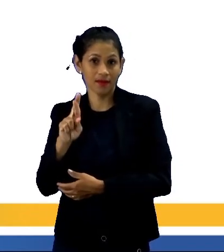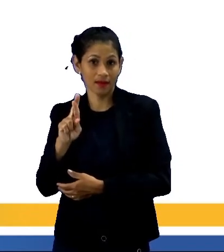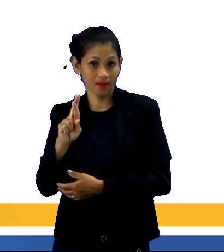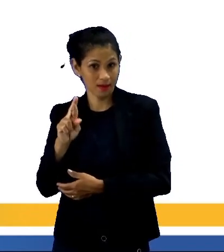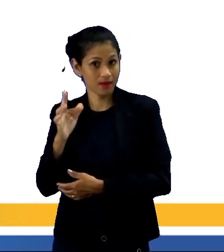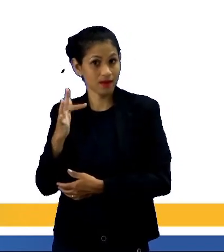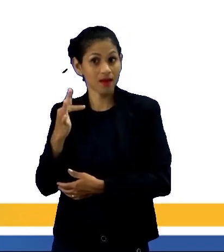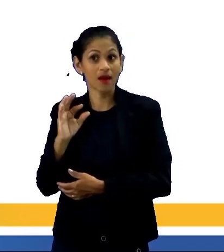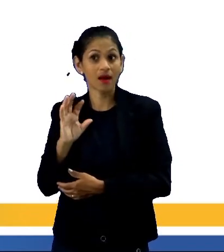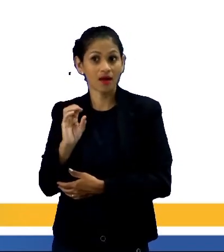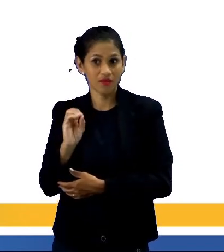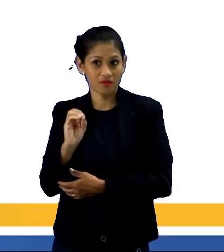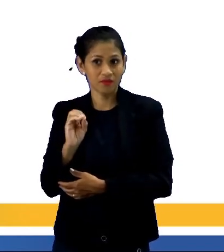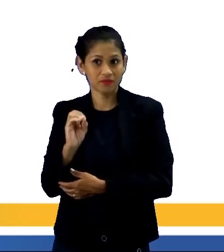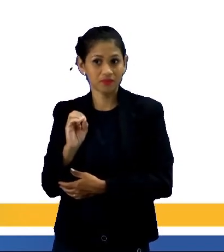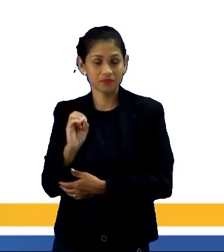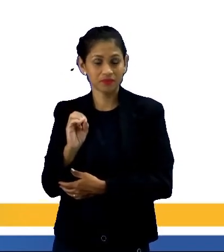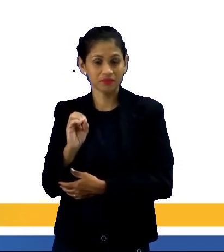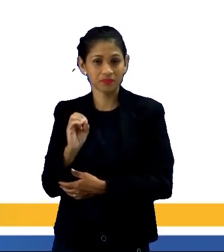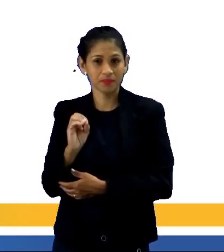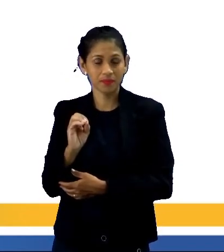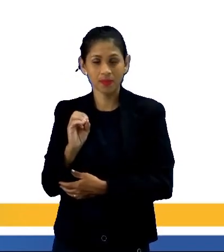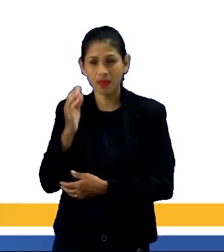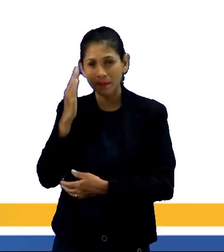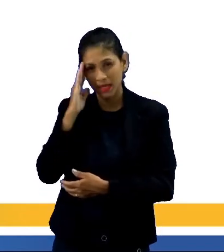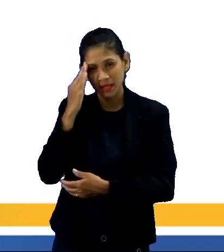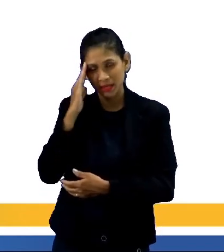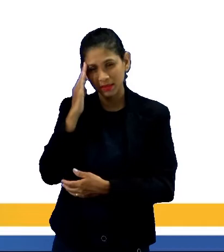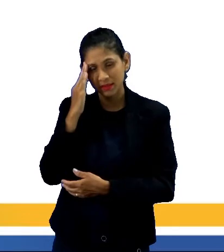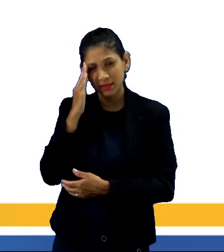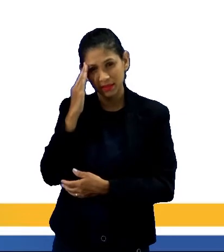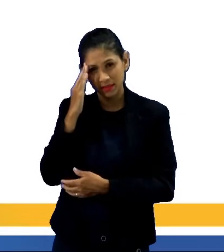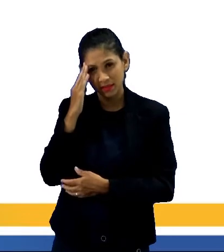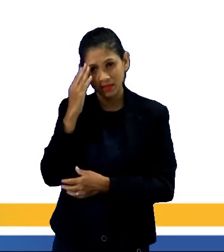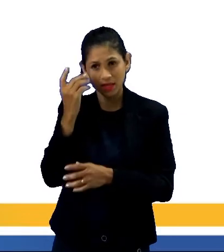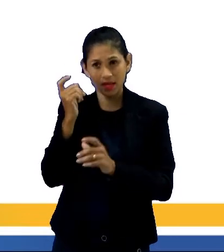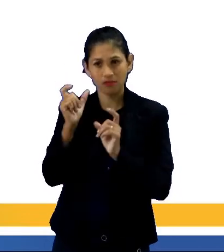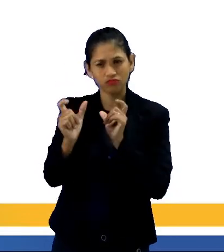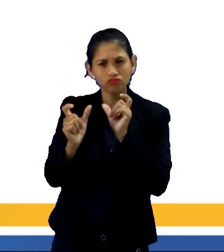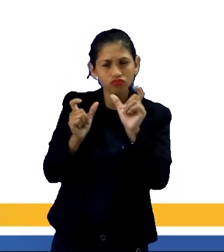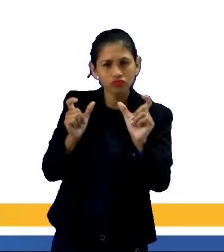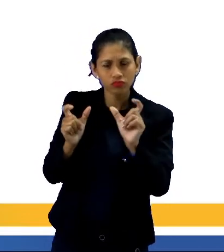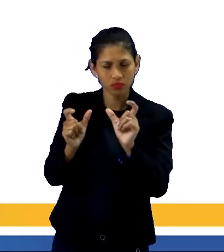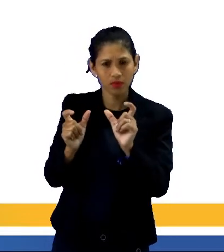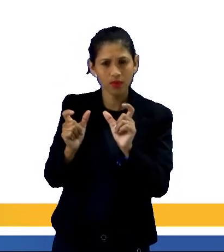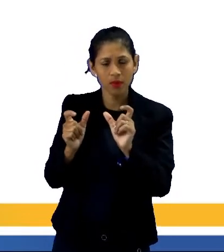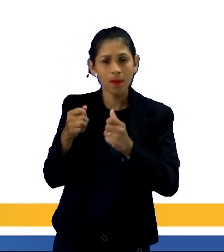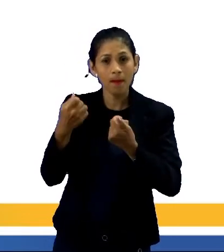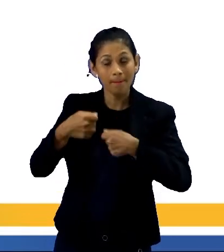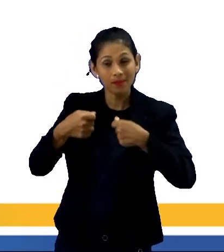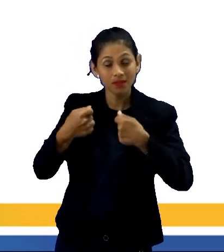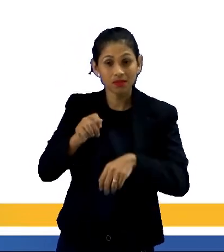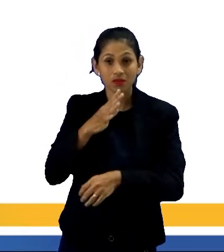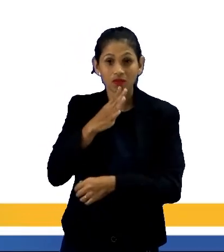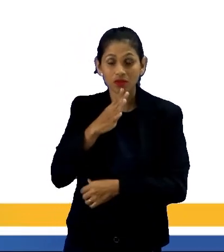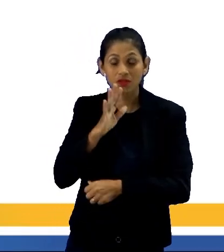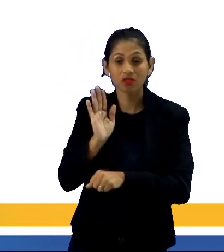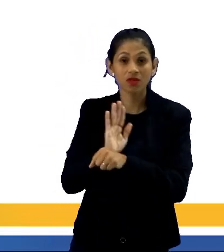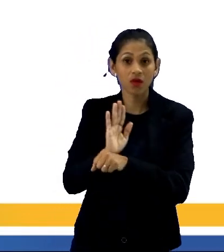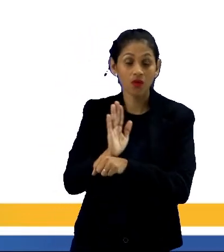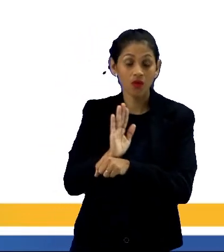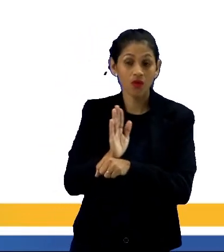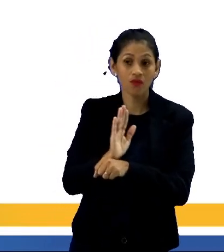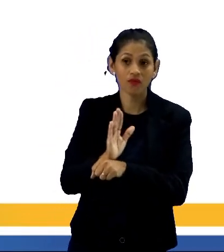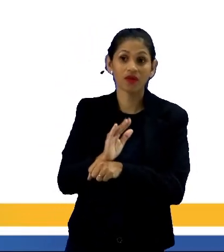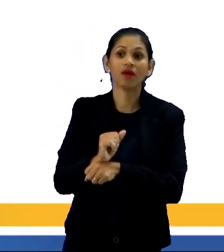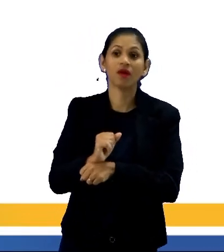você entender esse trocadilho, você tem de saber, conhecer o filme O Diabo Veste Prada, que é um filme muito